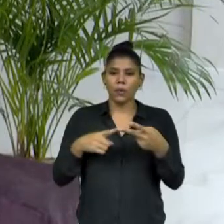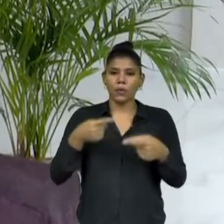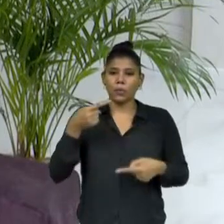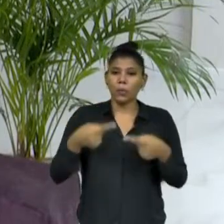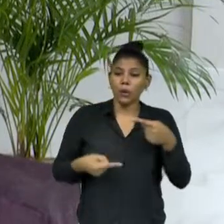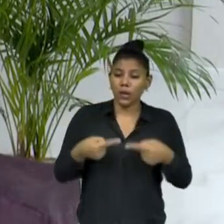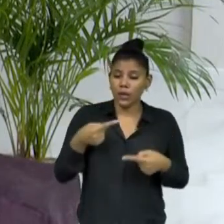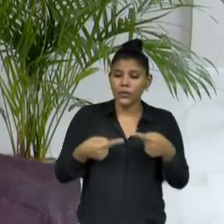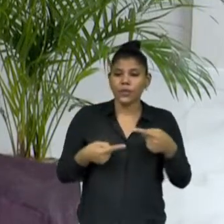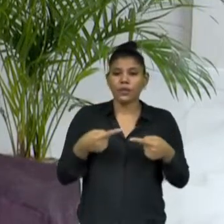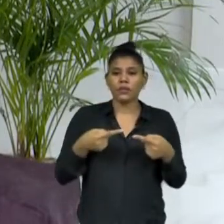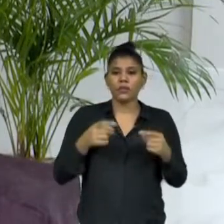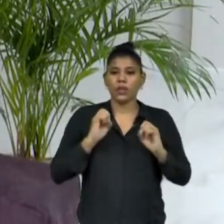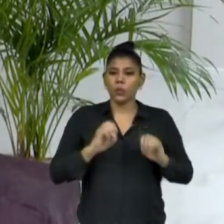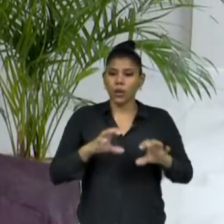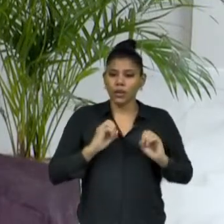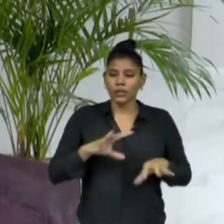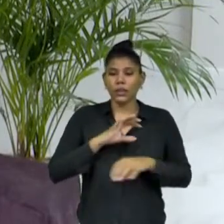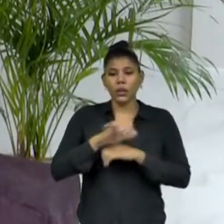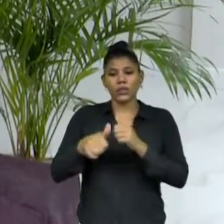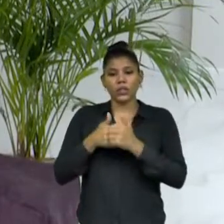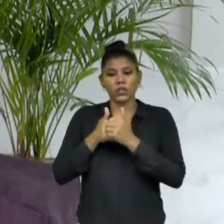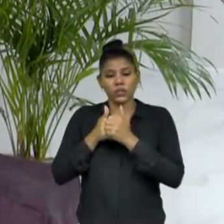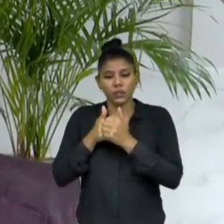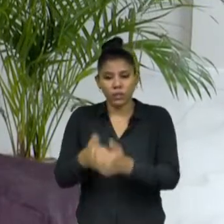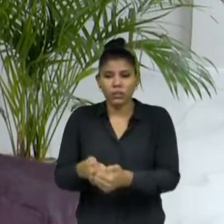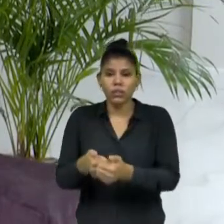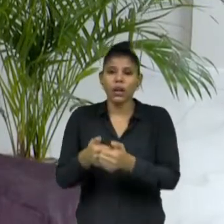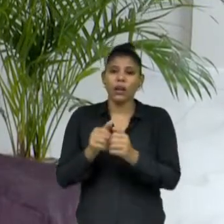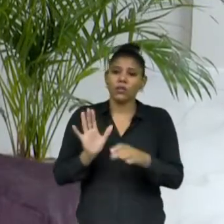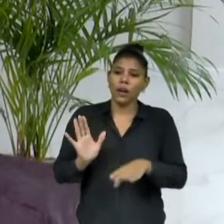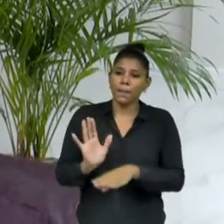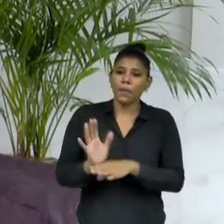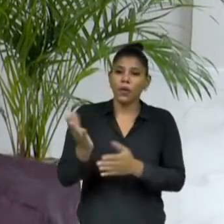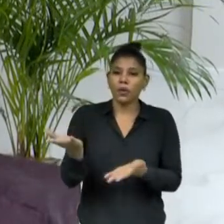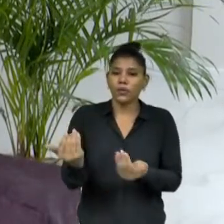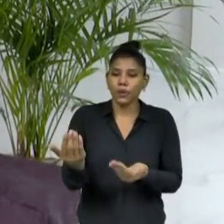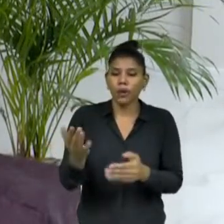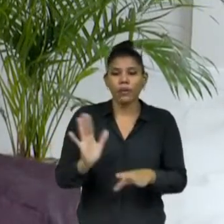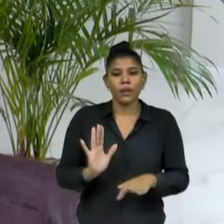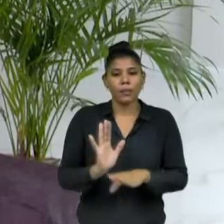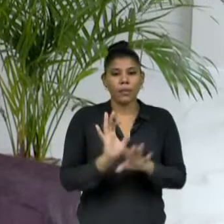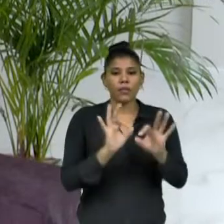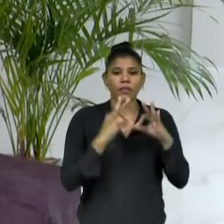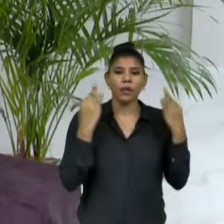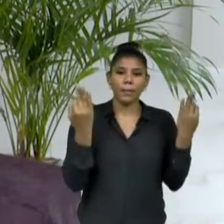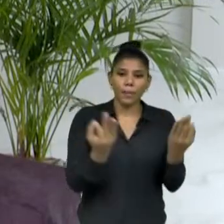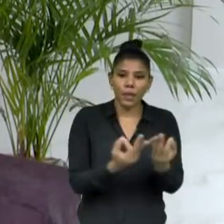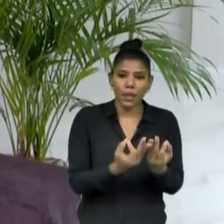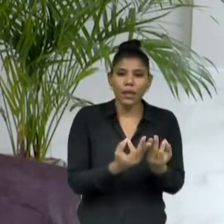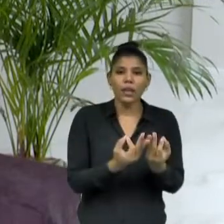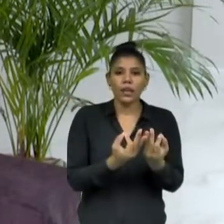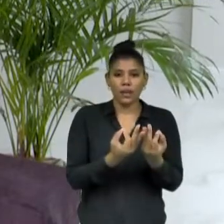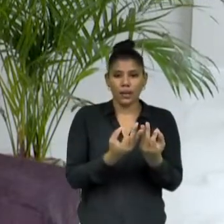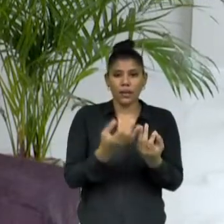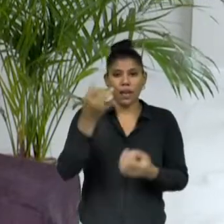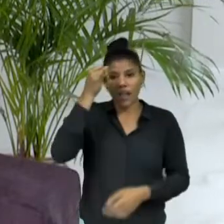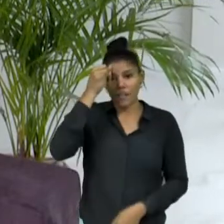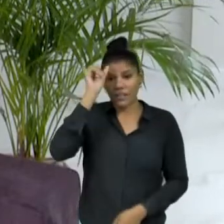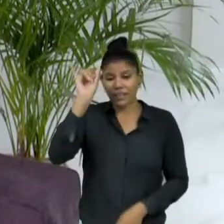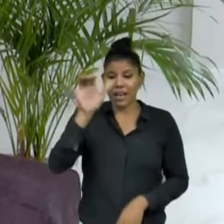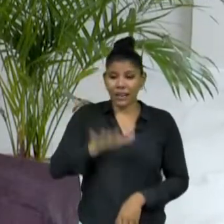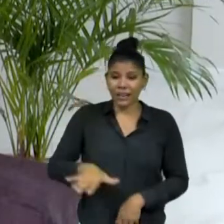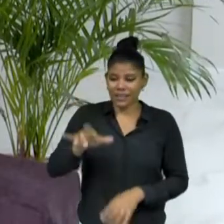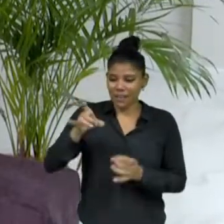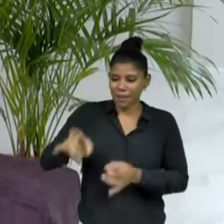assistência social, com apoio às famílias, com apoio aos jovens que têm dificuldade em aprendizagem para que ele não abandone a escola, né? E, claro,